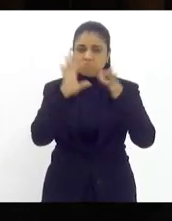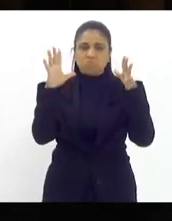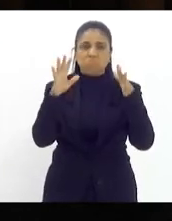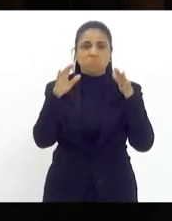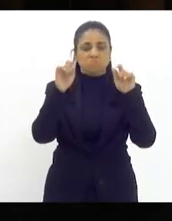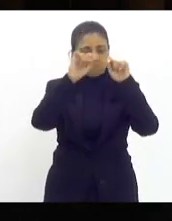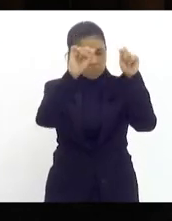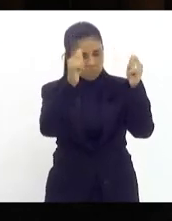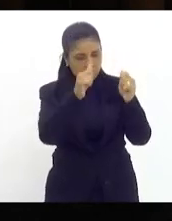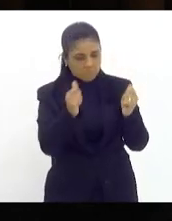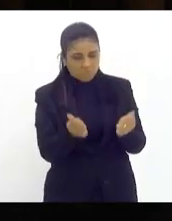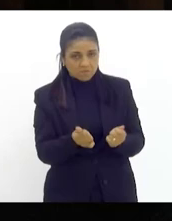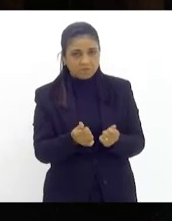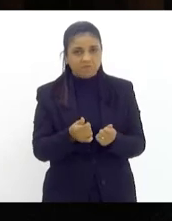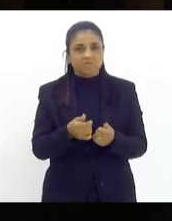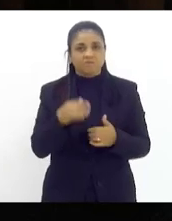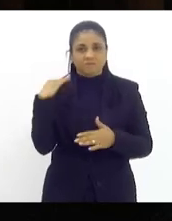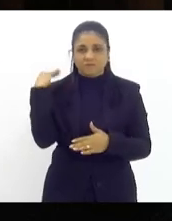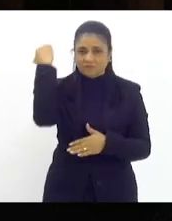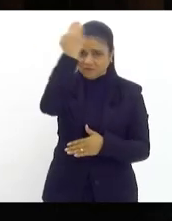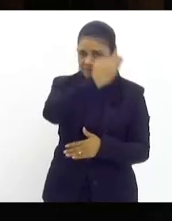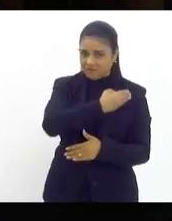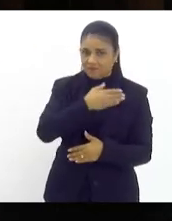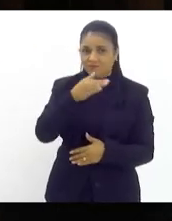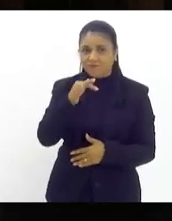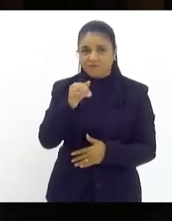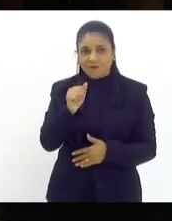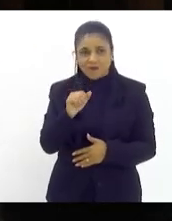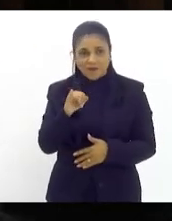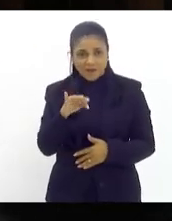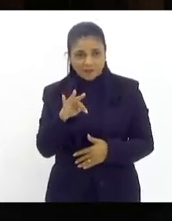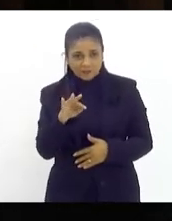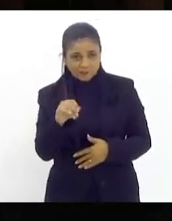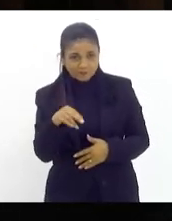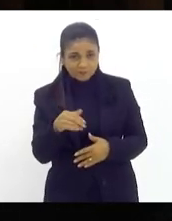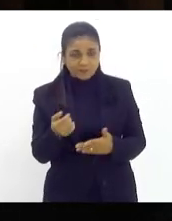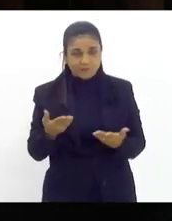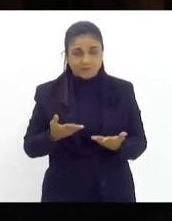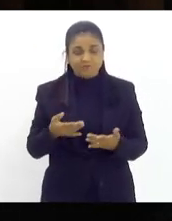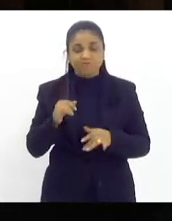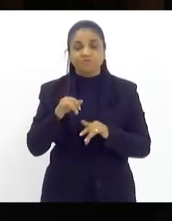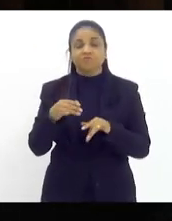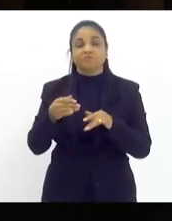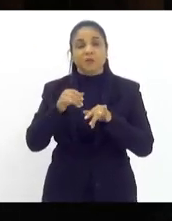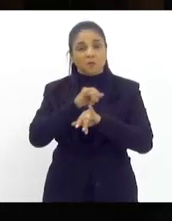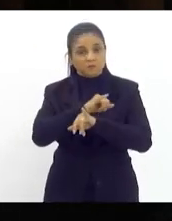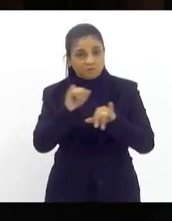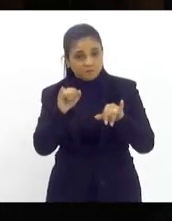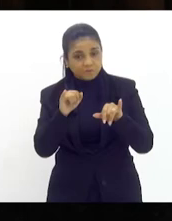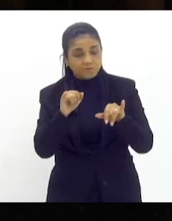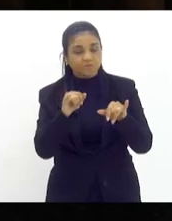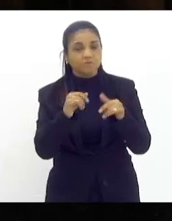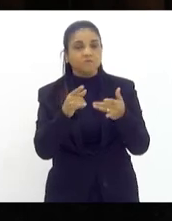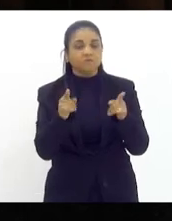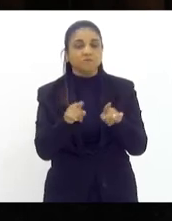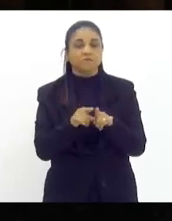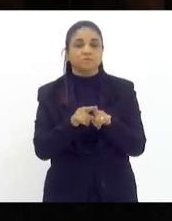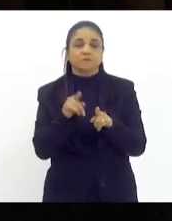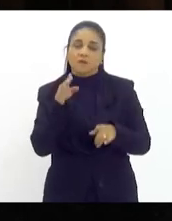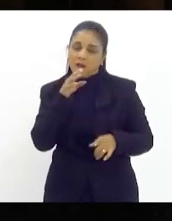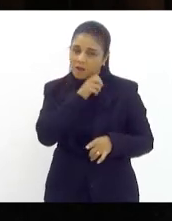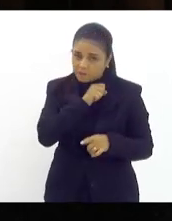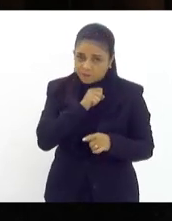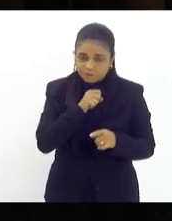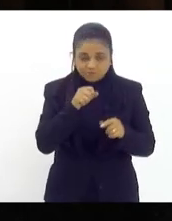Peregrina conosco aqui e eu queria dizer para de brevemente dizer que a imagem uma imagem ela